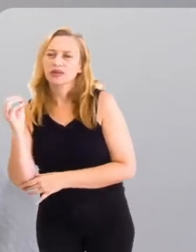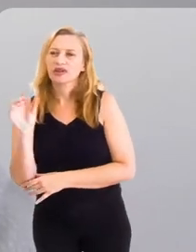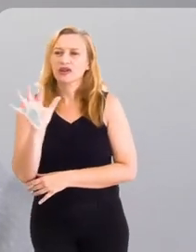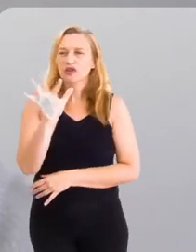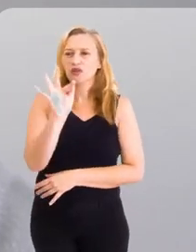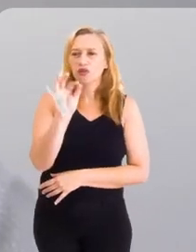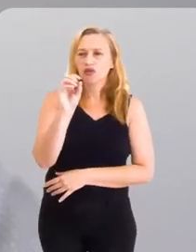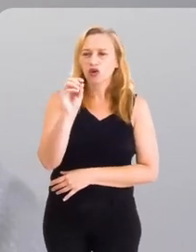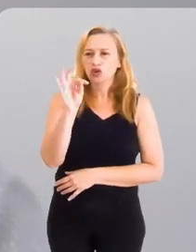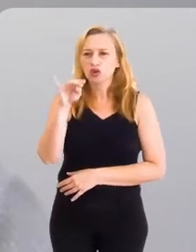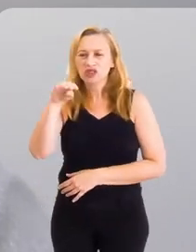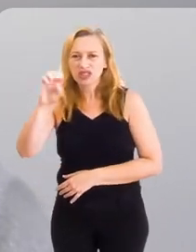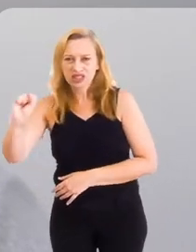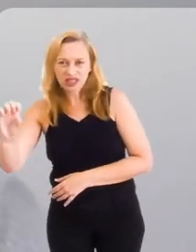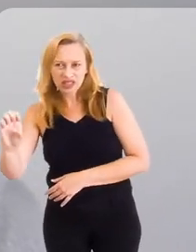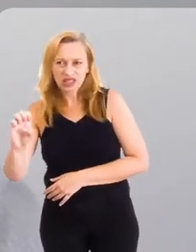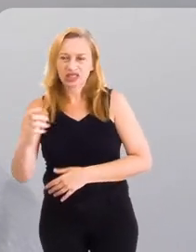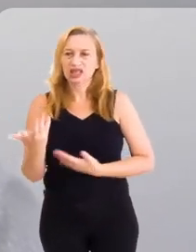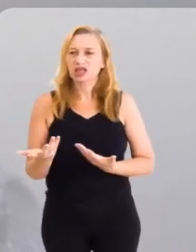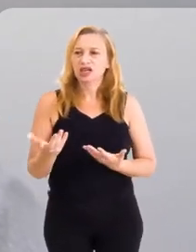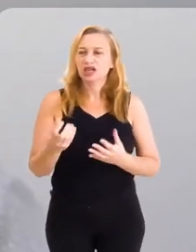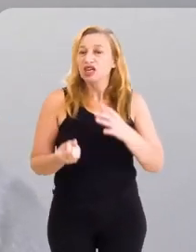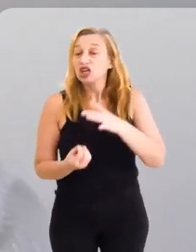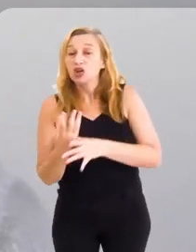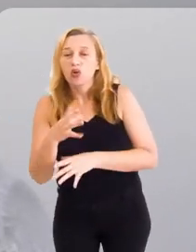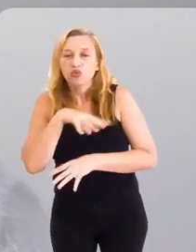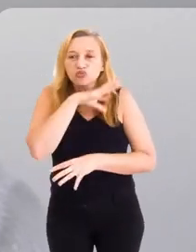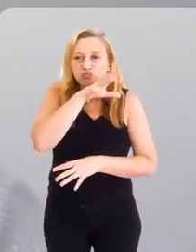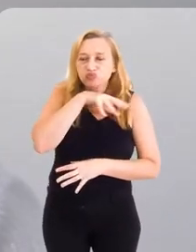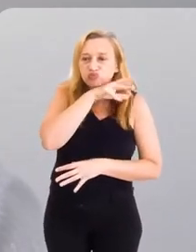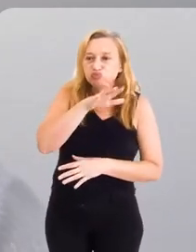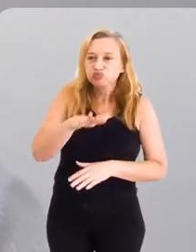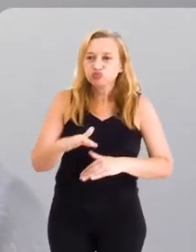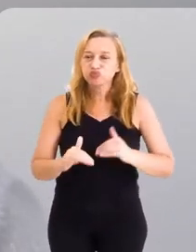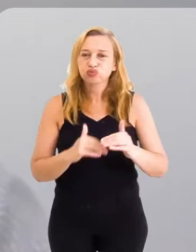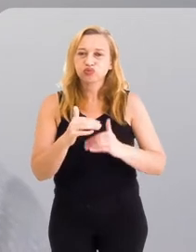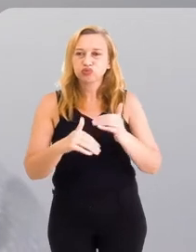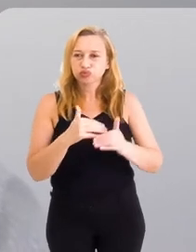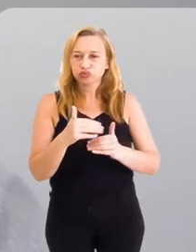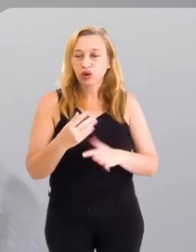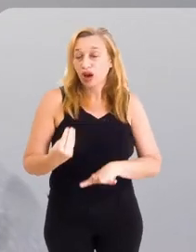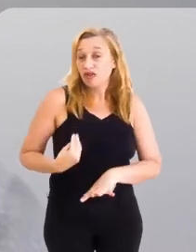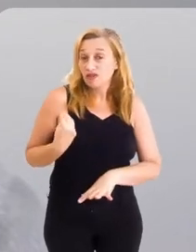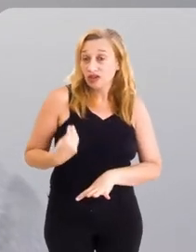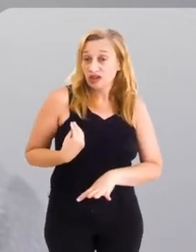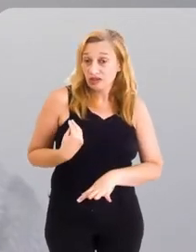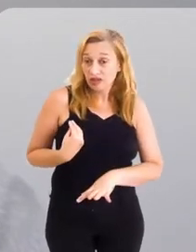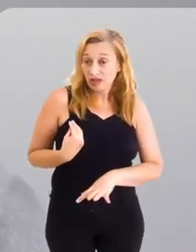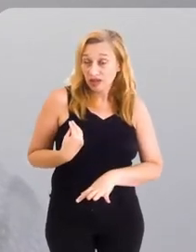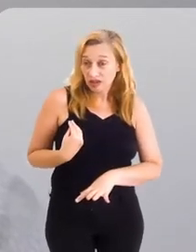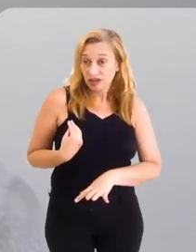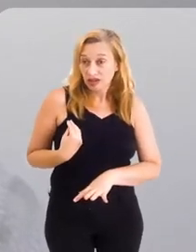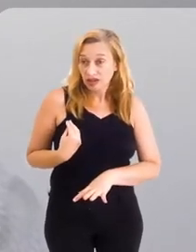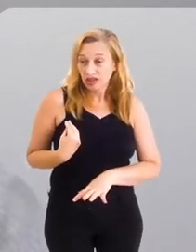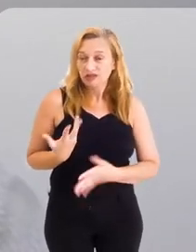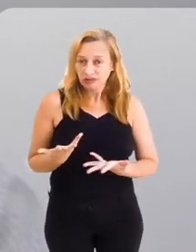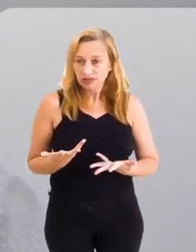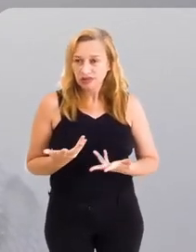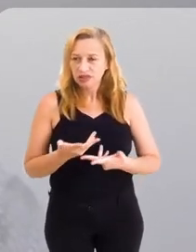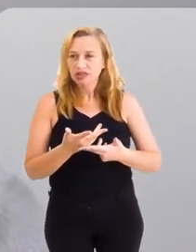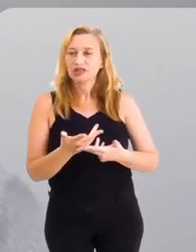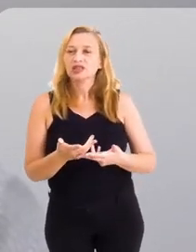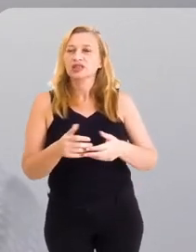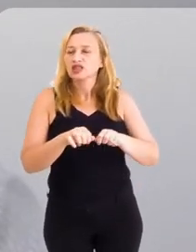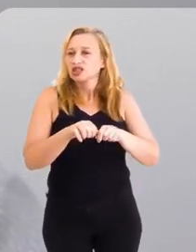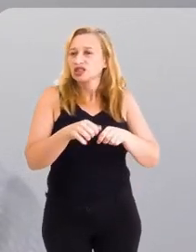fazer fotossíntese, é a base da cadeia alimentar, criou os animais para desenvolver um instinto de sobrevivência, de